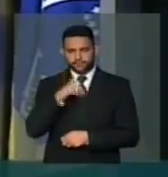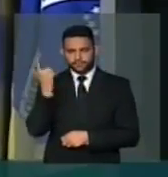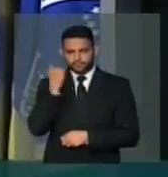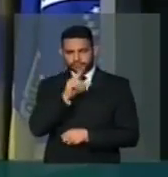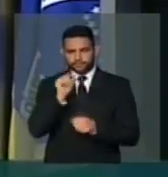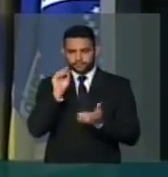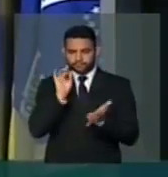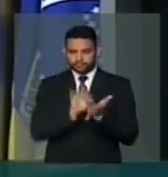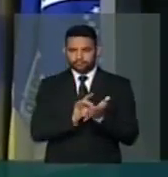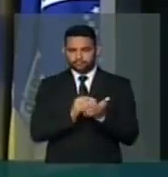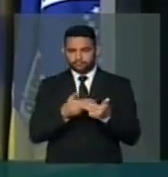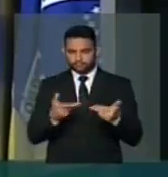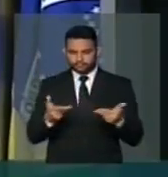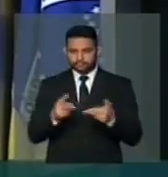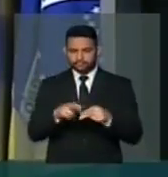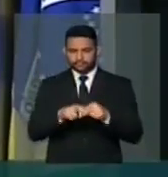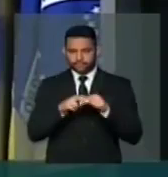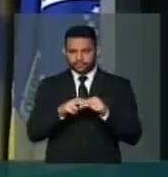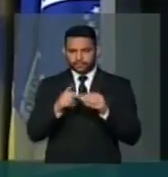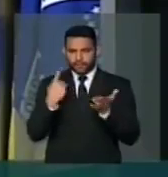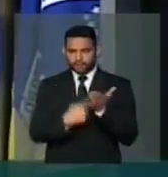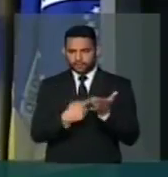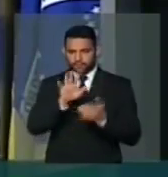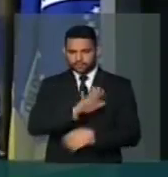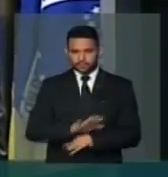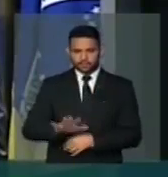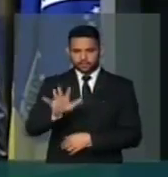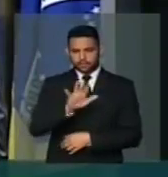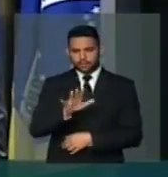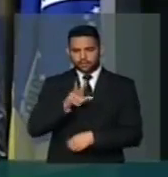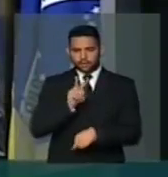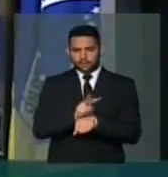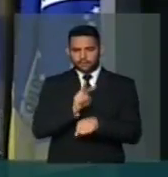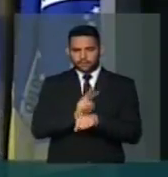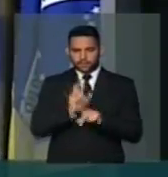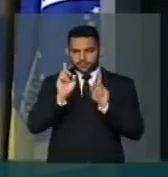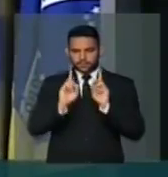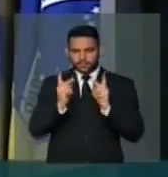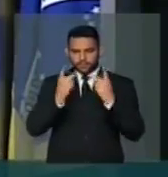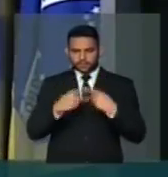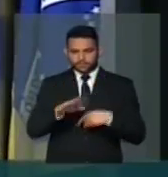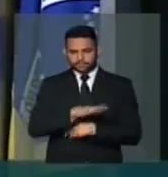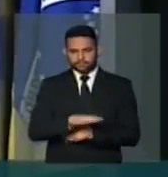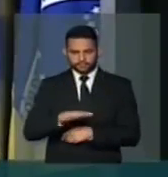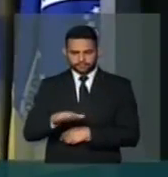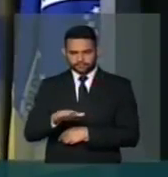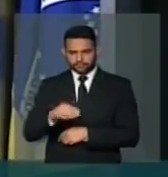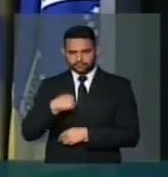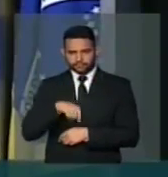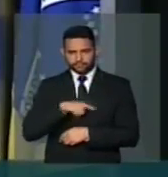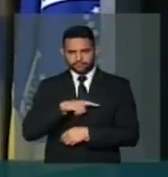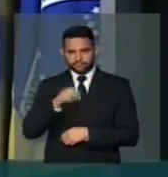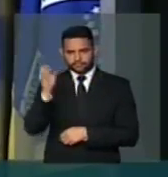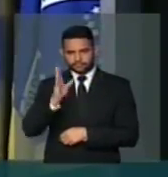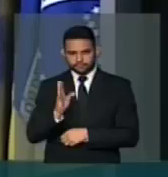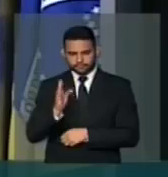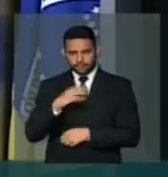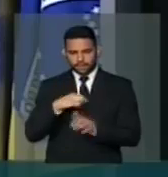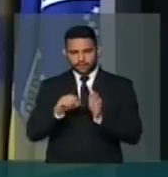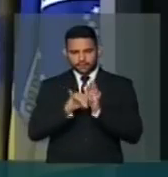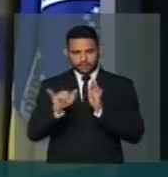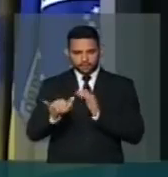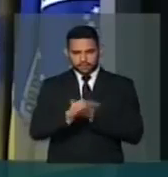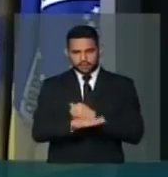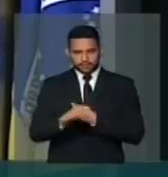concretizar na realidade. Considerado um pacto nacional em defesa dos direitos da infância e da adolescência em nosso país, o Estatuto